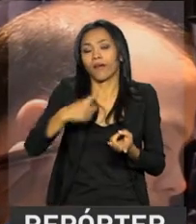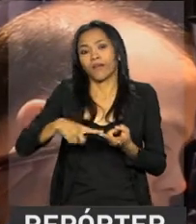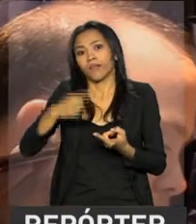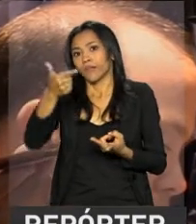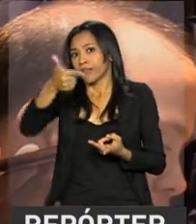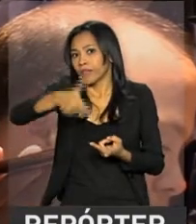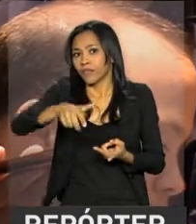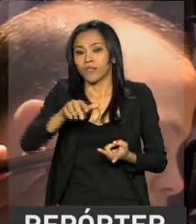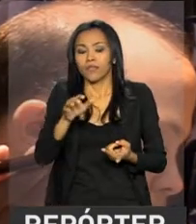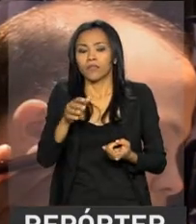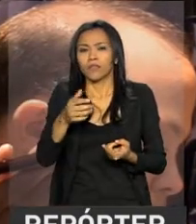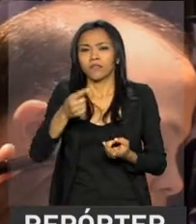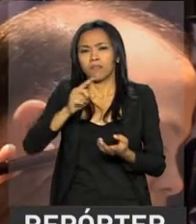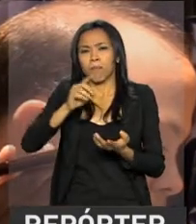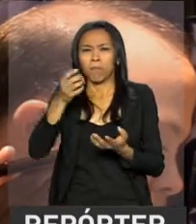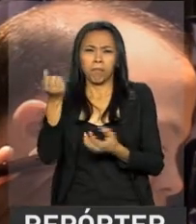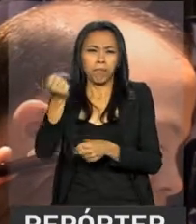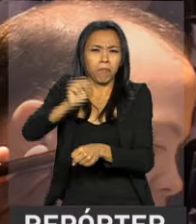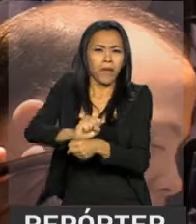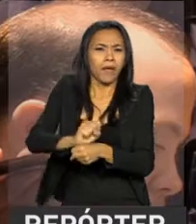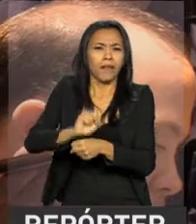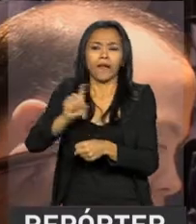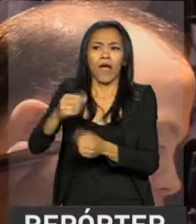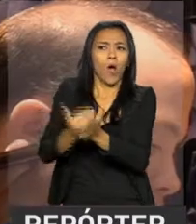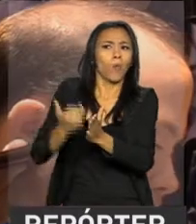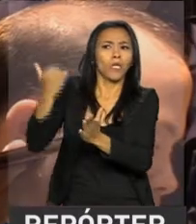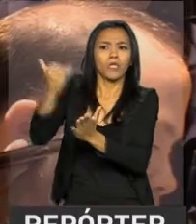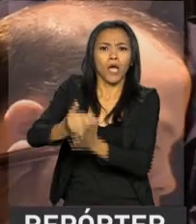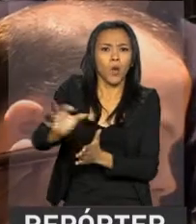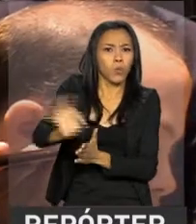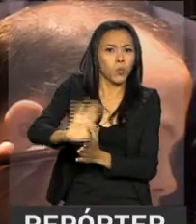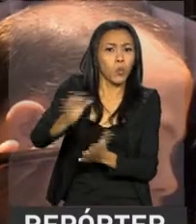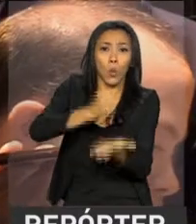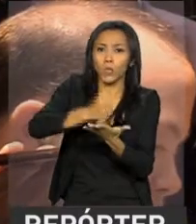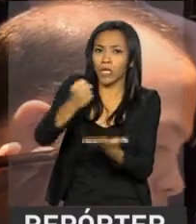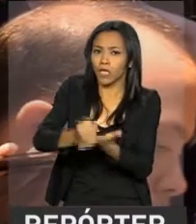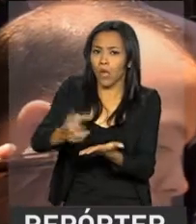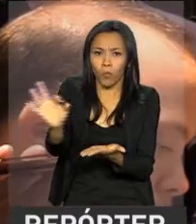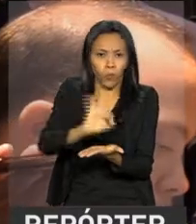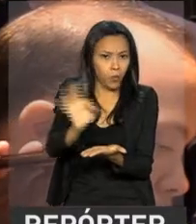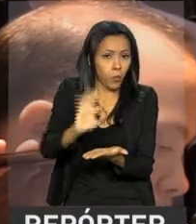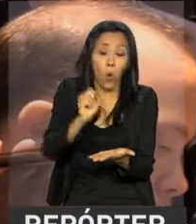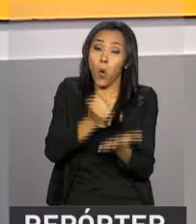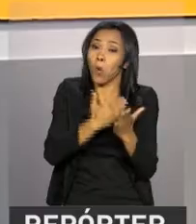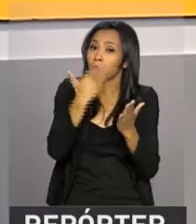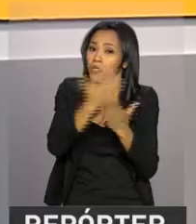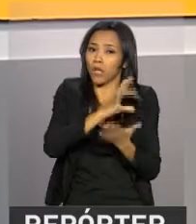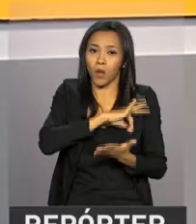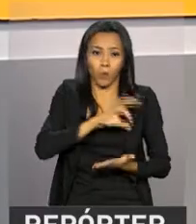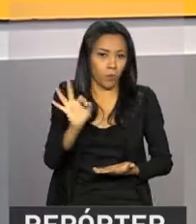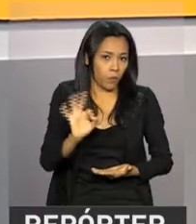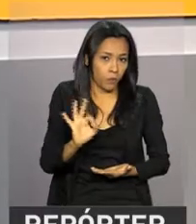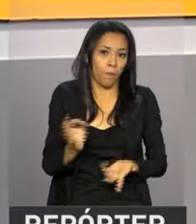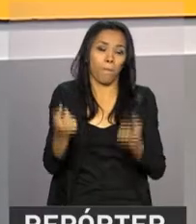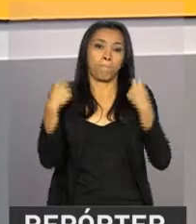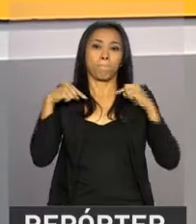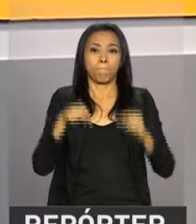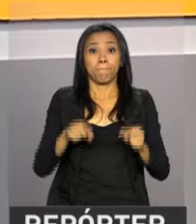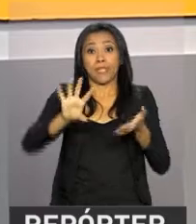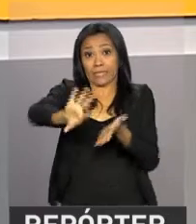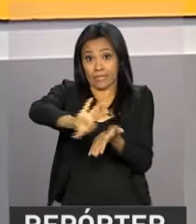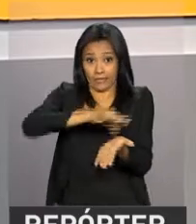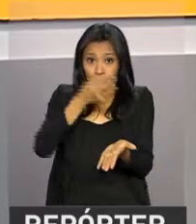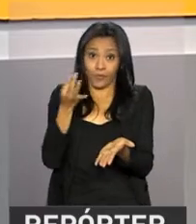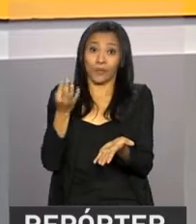subsídios paralisação de qualquer aumento de contratação ou de salários as inscrições